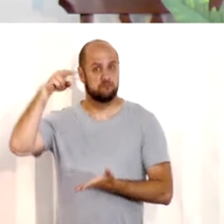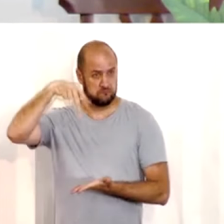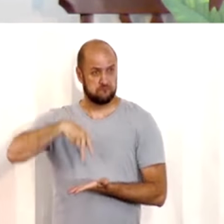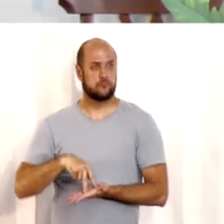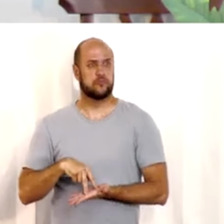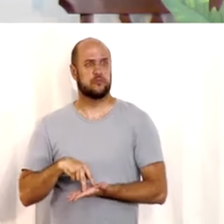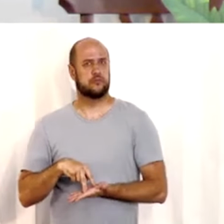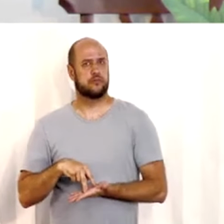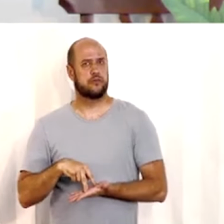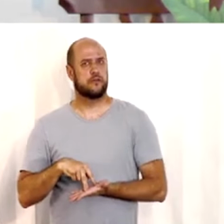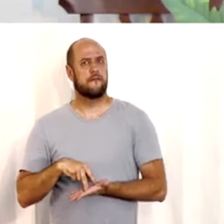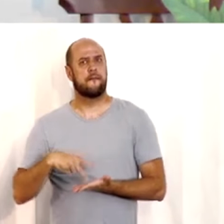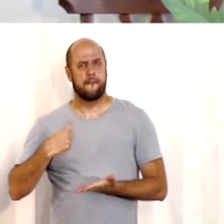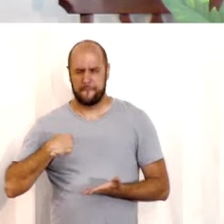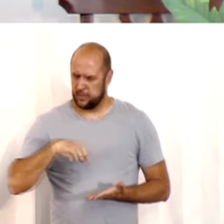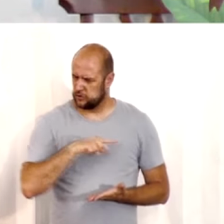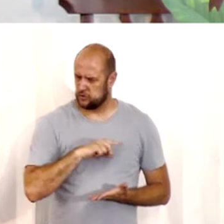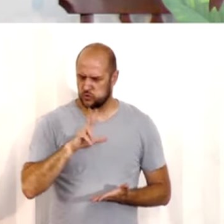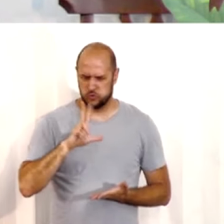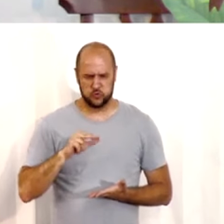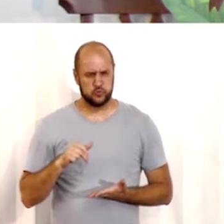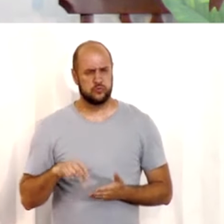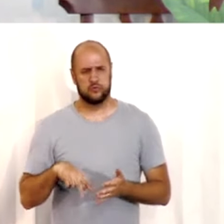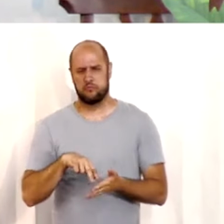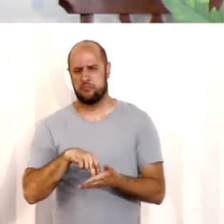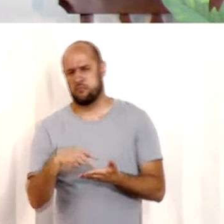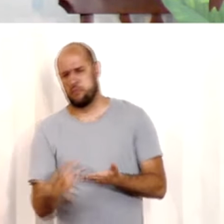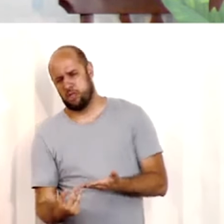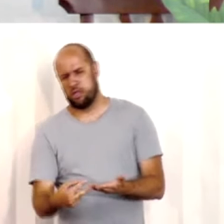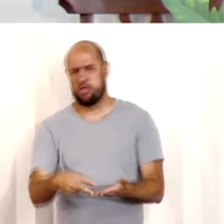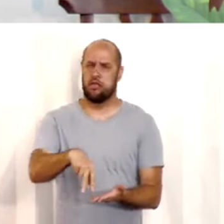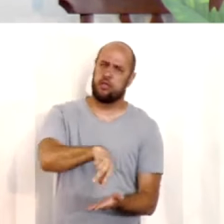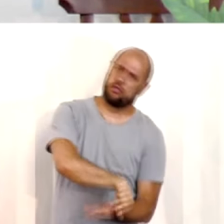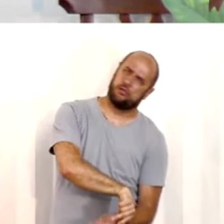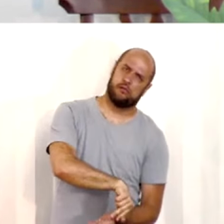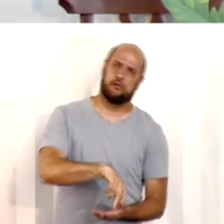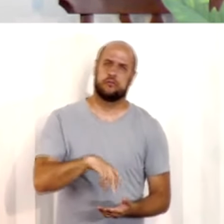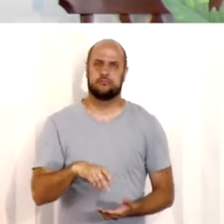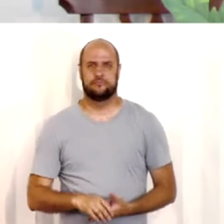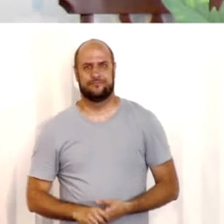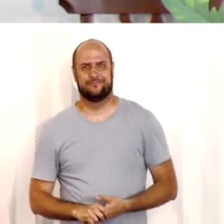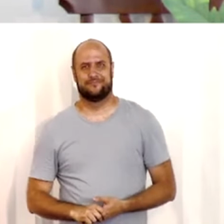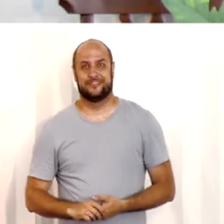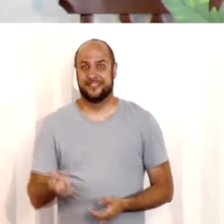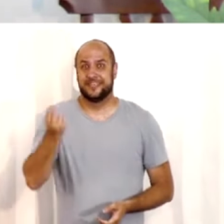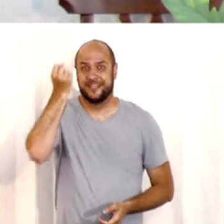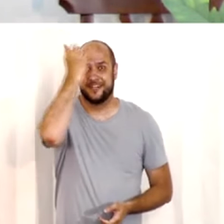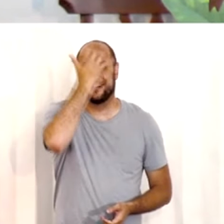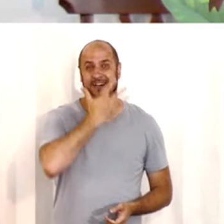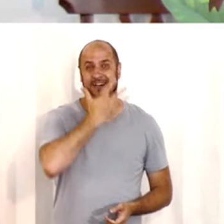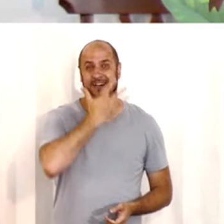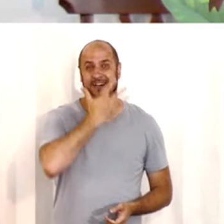para que nós não nos cansemos nem desmaiemos em nossas almas. A graça é, apesar dos nossos